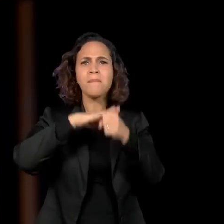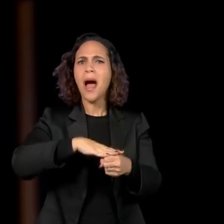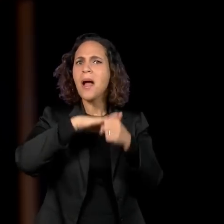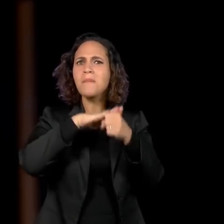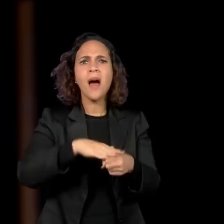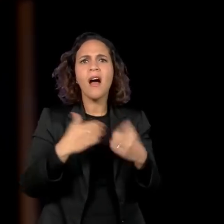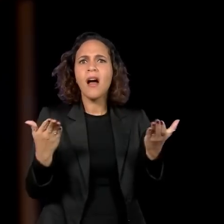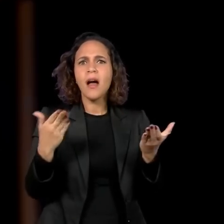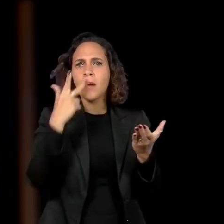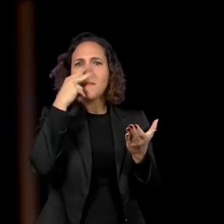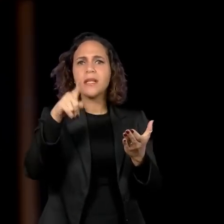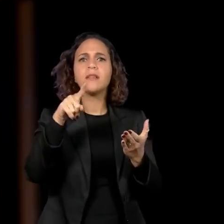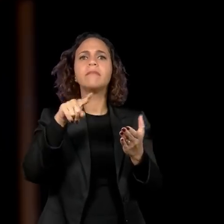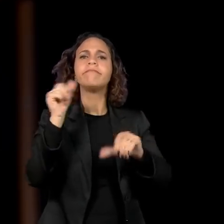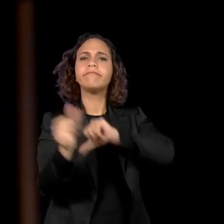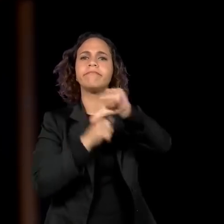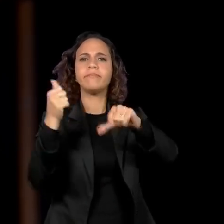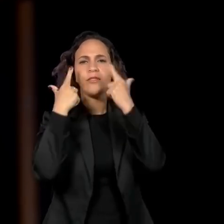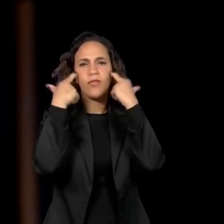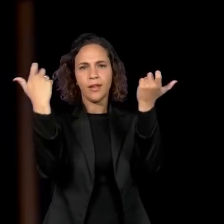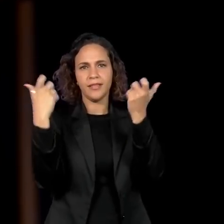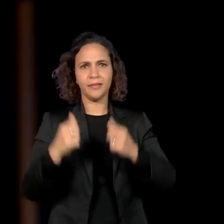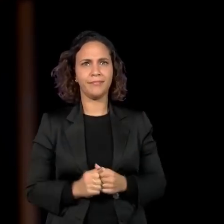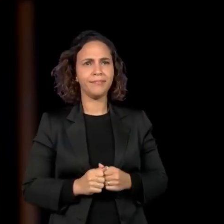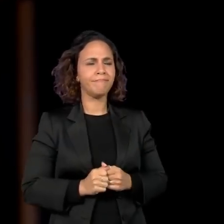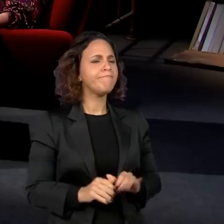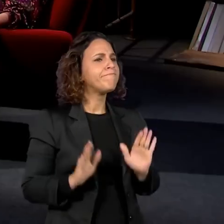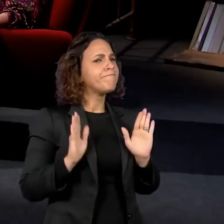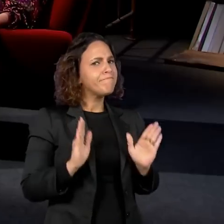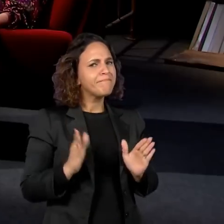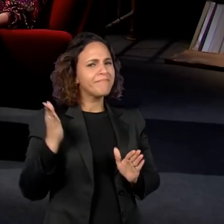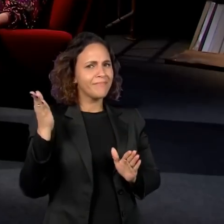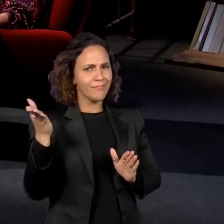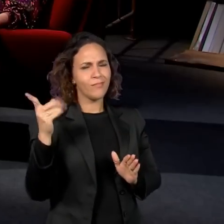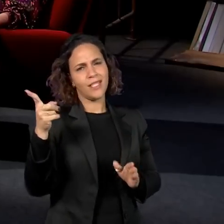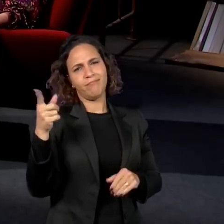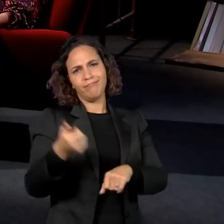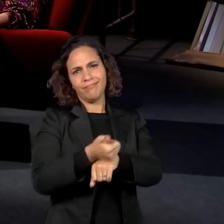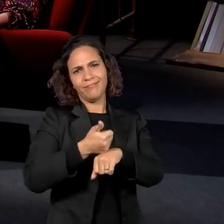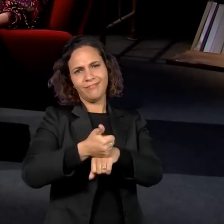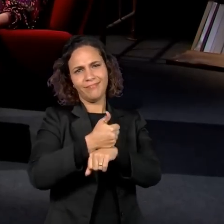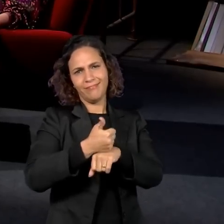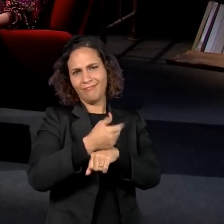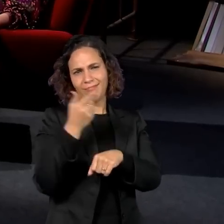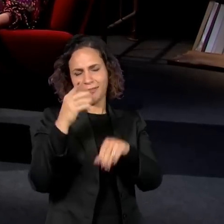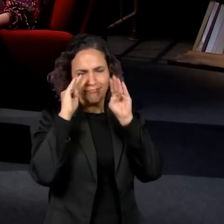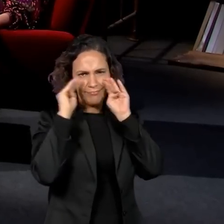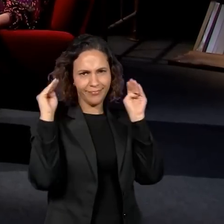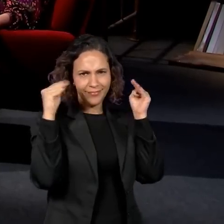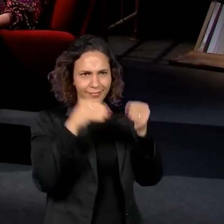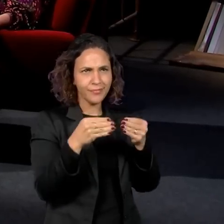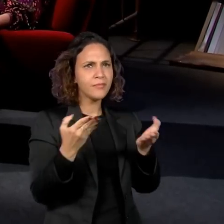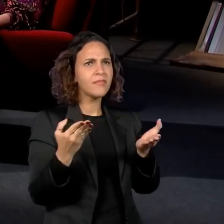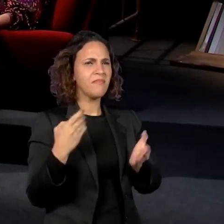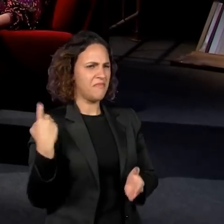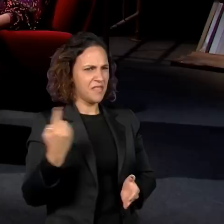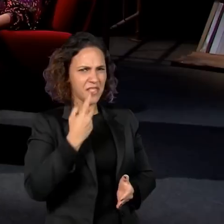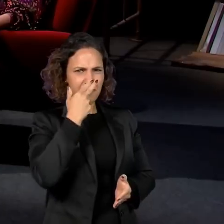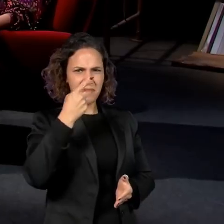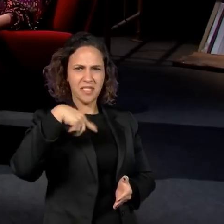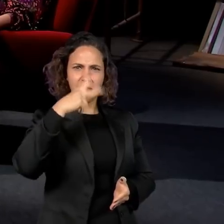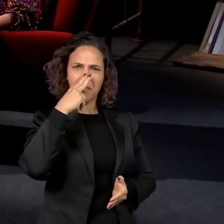acaba em violência. Ô, Natália, você que é uma especialista, me diga o seguinte, nós estamos ficando